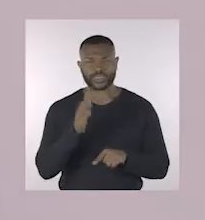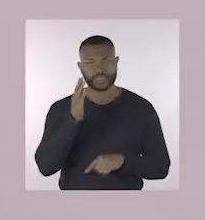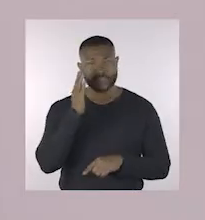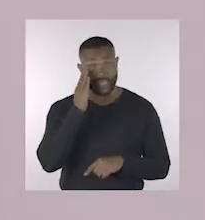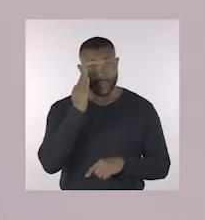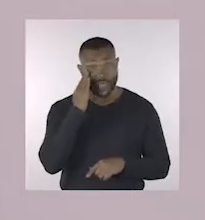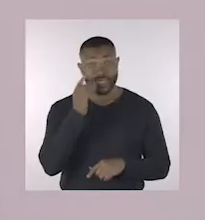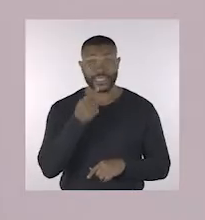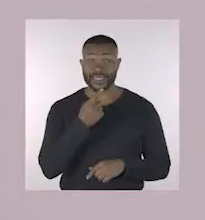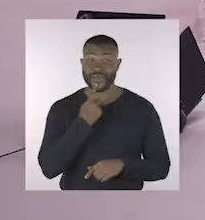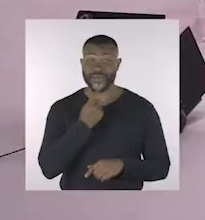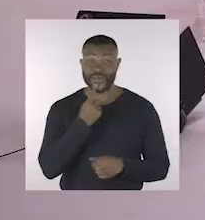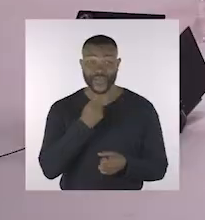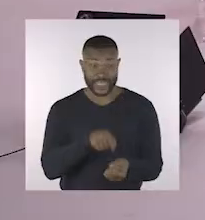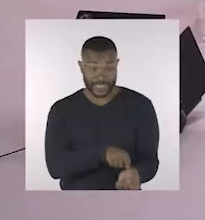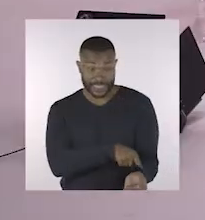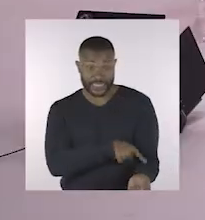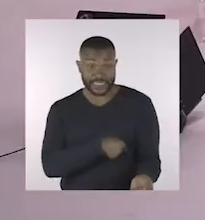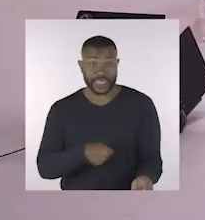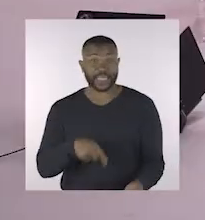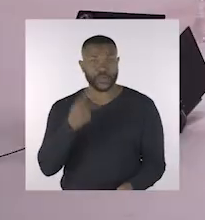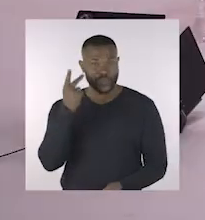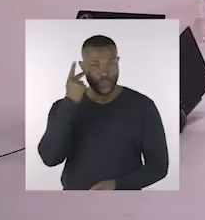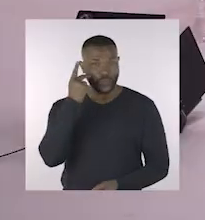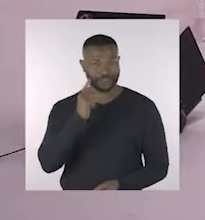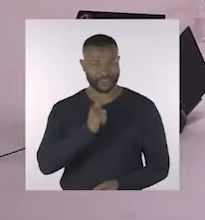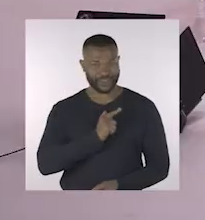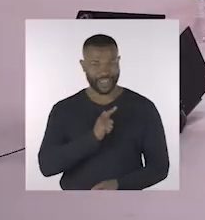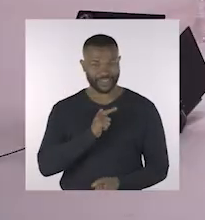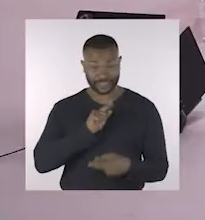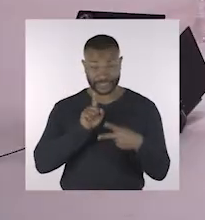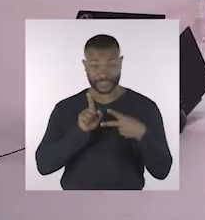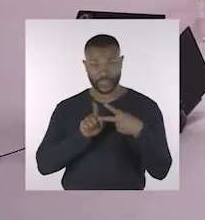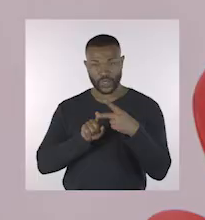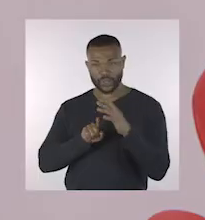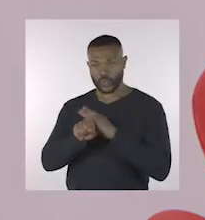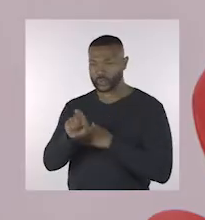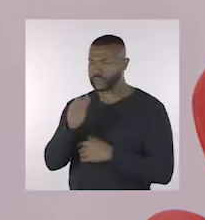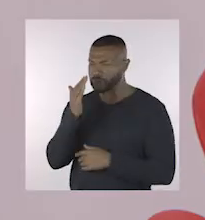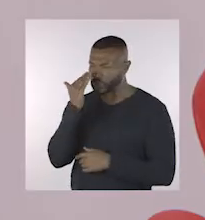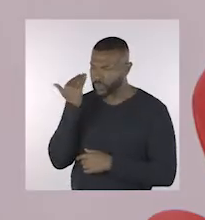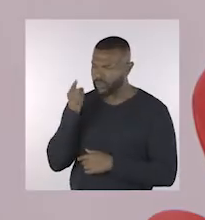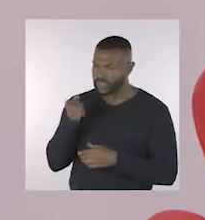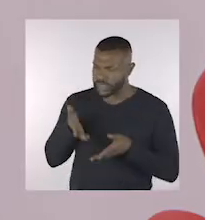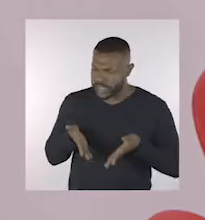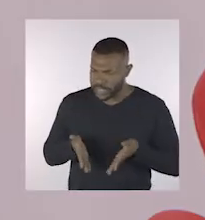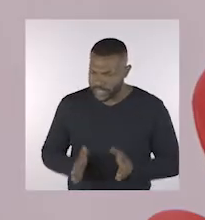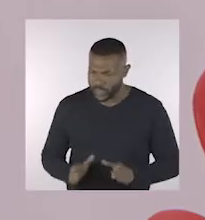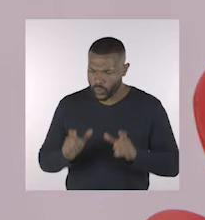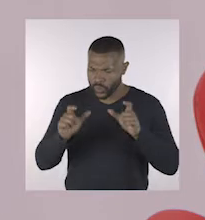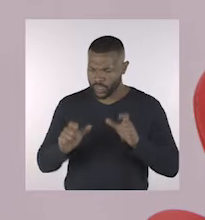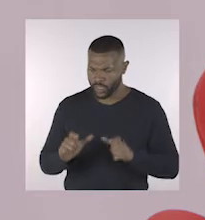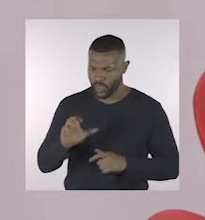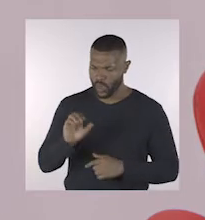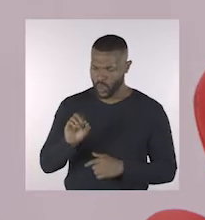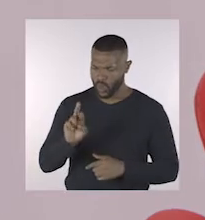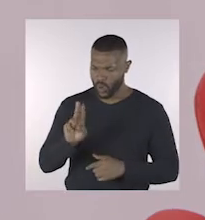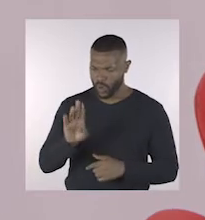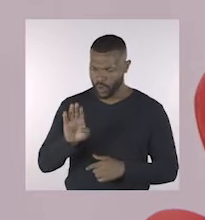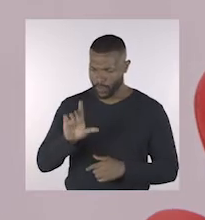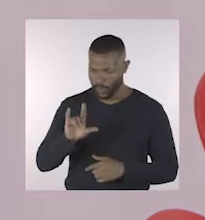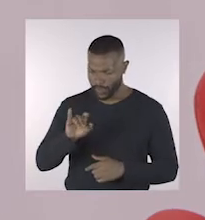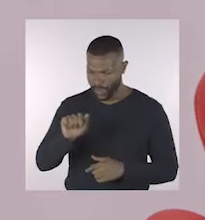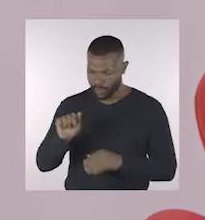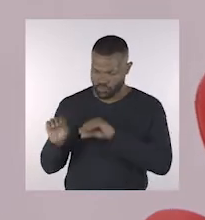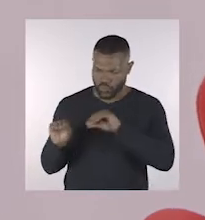saber que corre sangue Paulo e nas meias em vamos para segunda pergunta e o mar você nasceu em Corbélia e